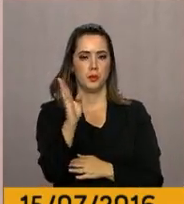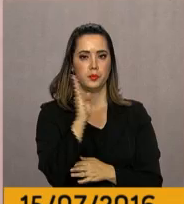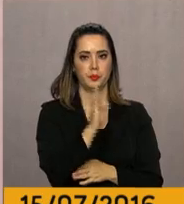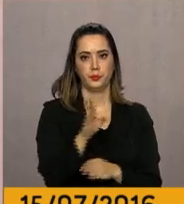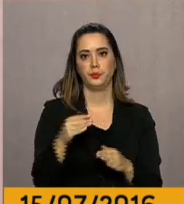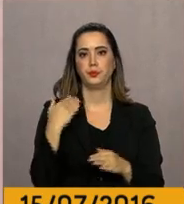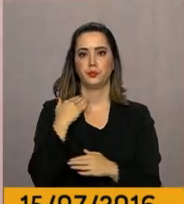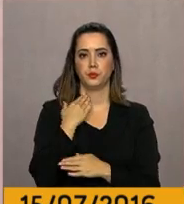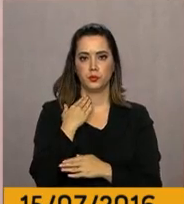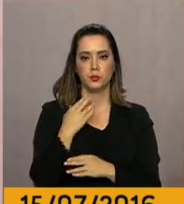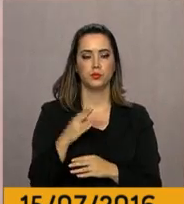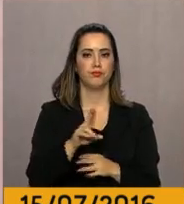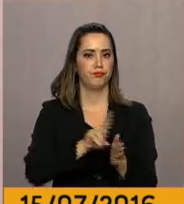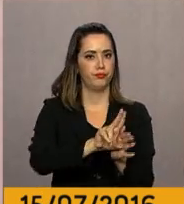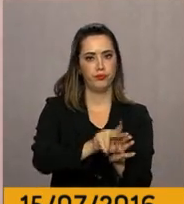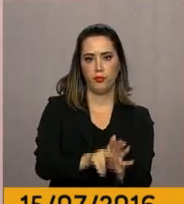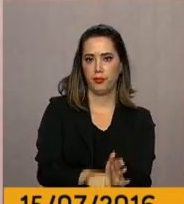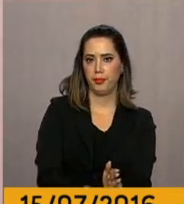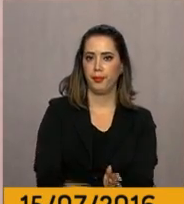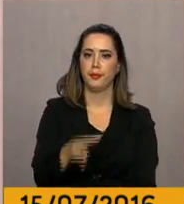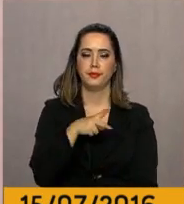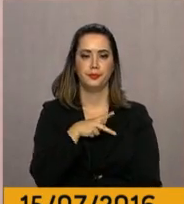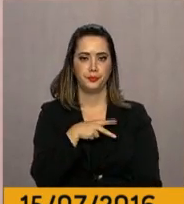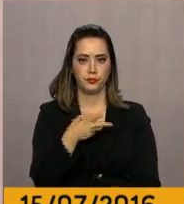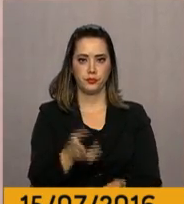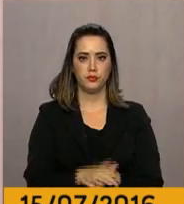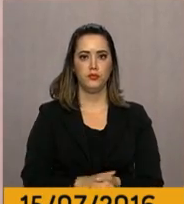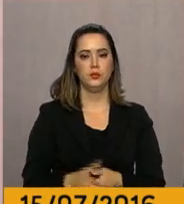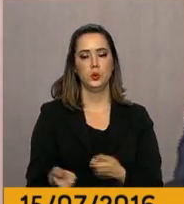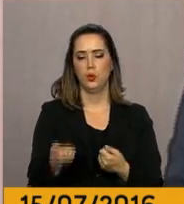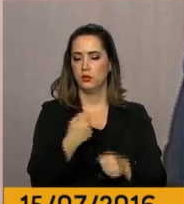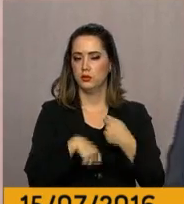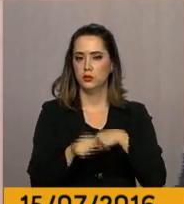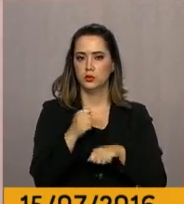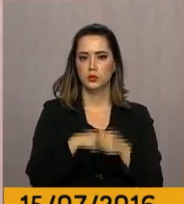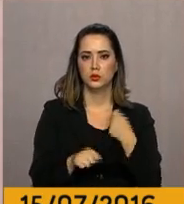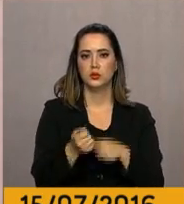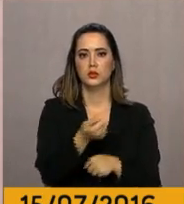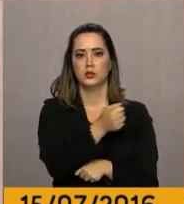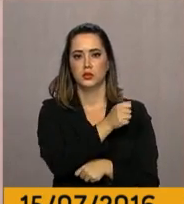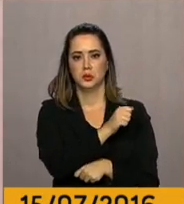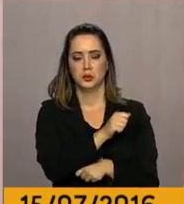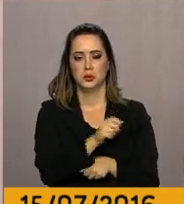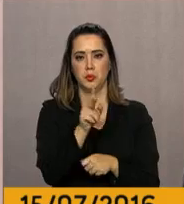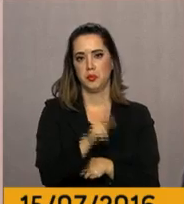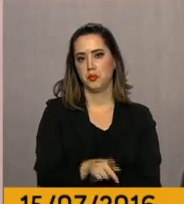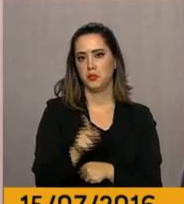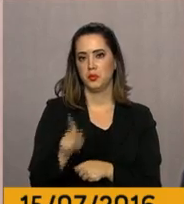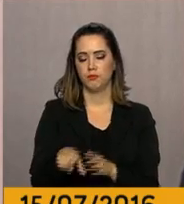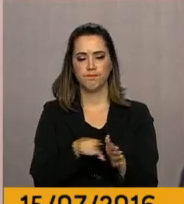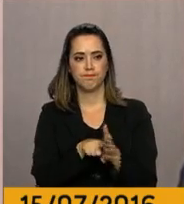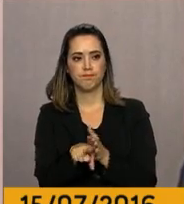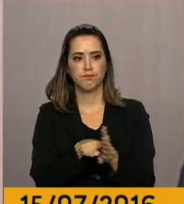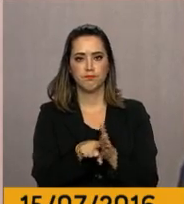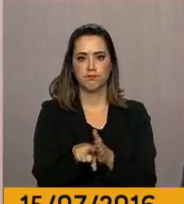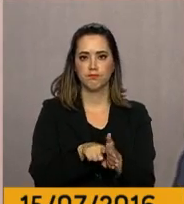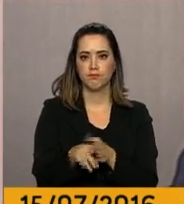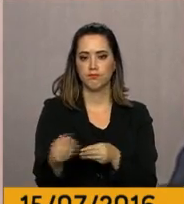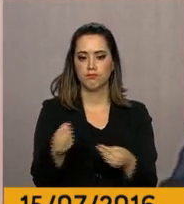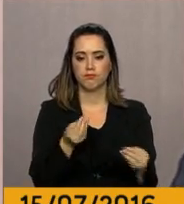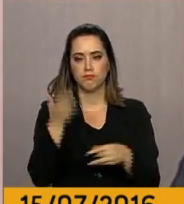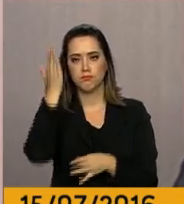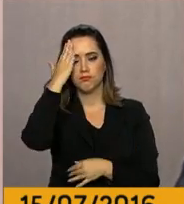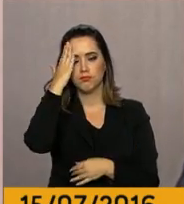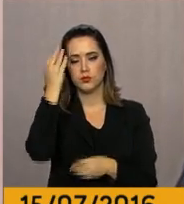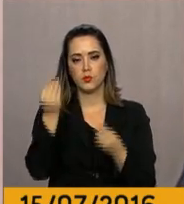bancos privados, especialistas, economistas e acadêmicos que pesquisam essa área para